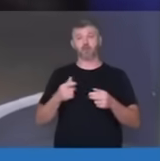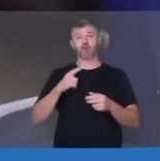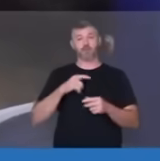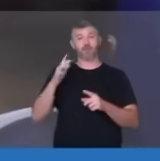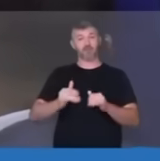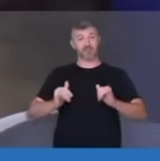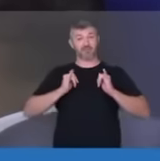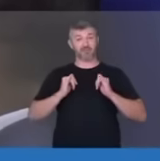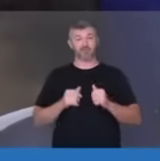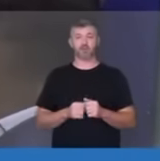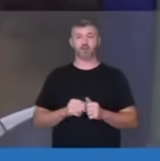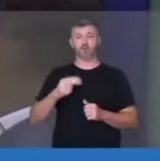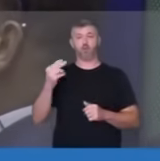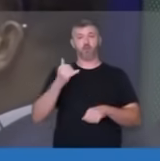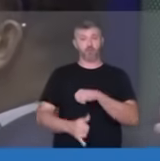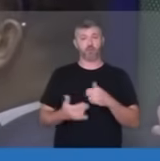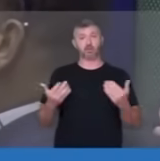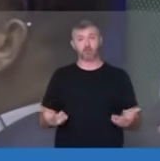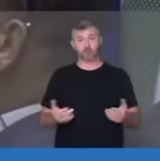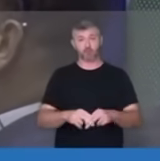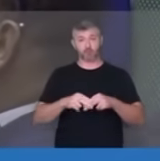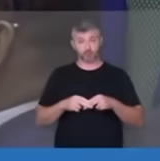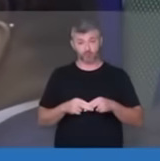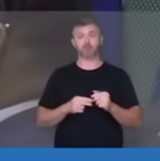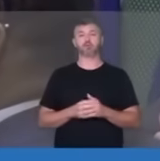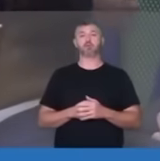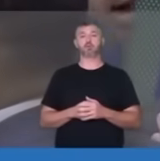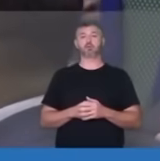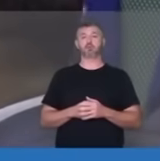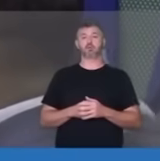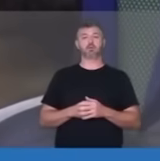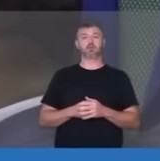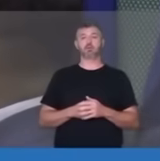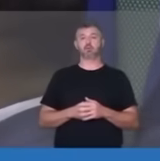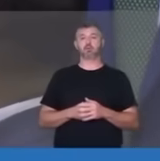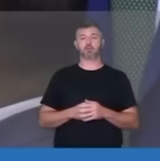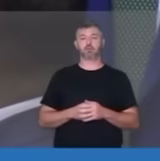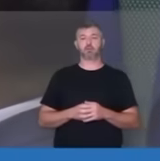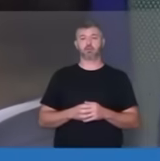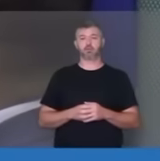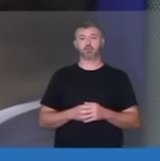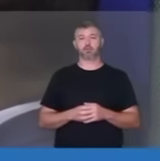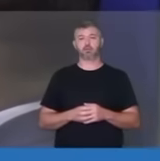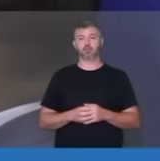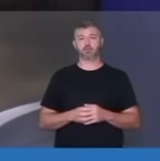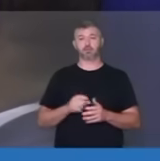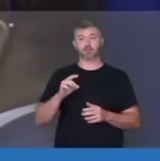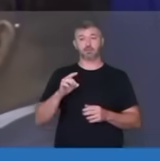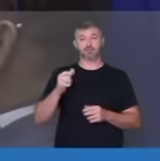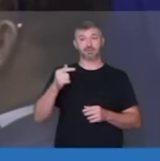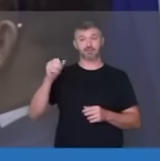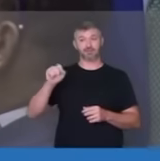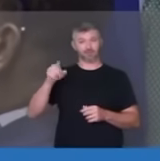de abstenção ou de ausência. Portanto, diante disso, diante desse entendimento, não há nada. Faltava 17, presidente,